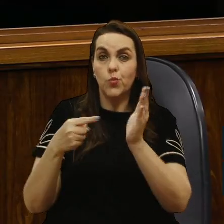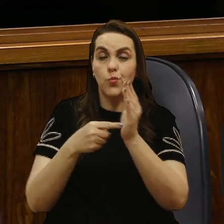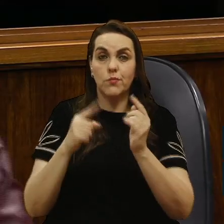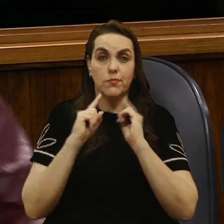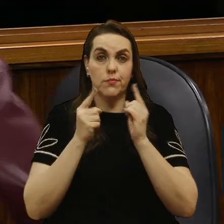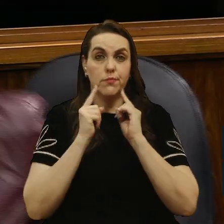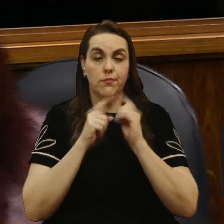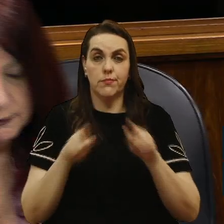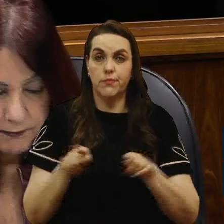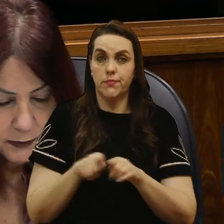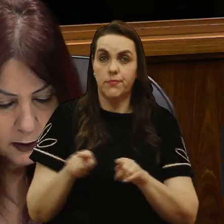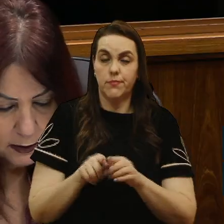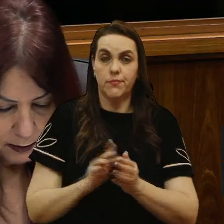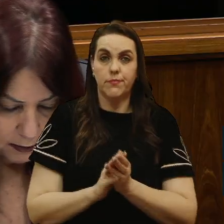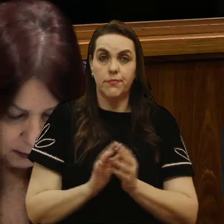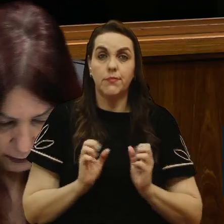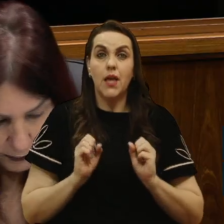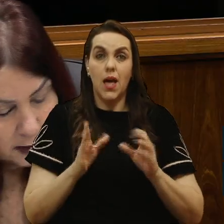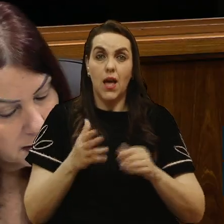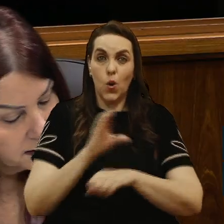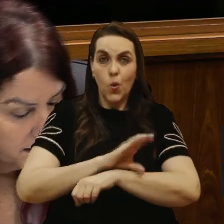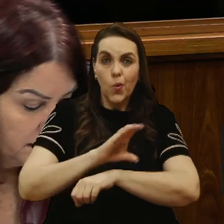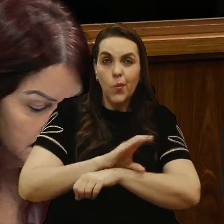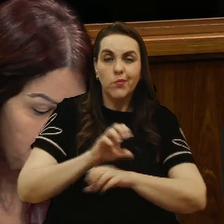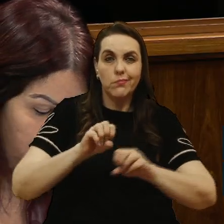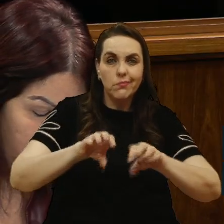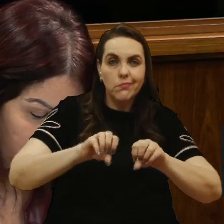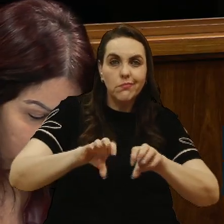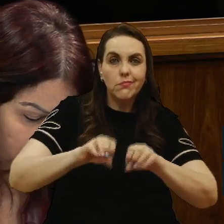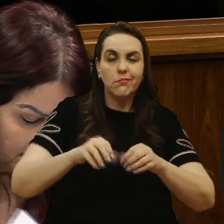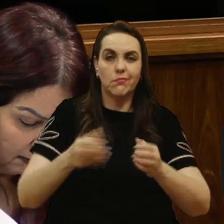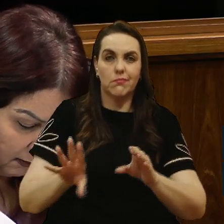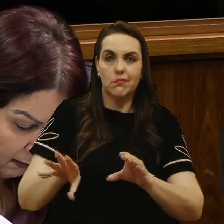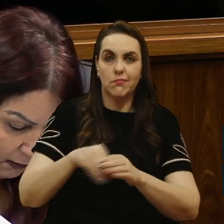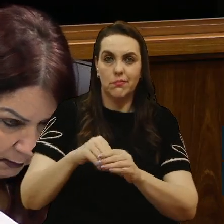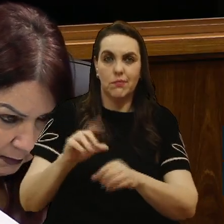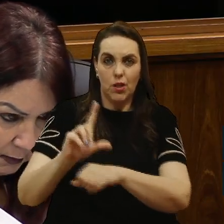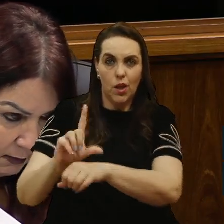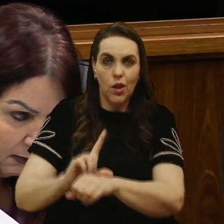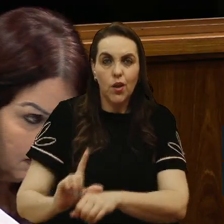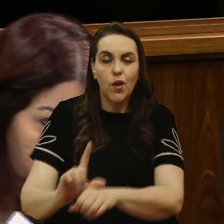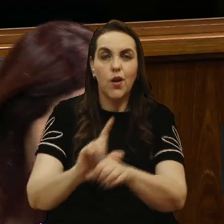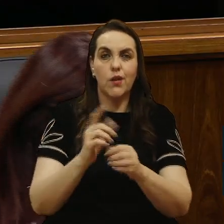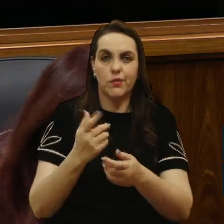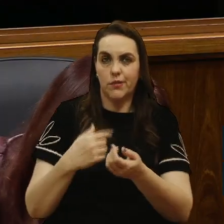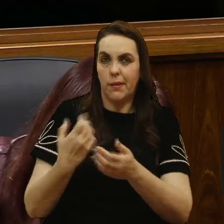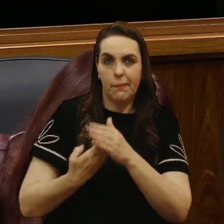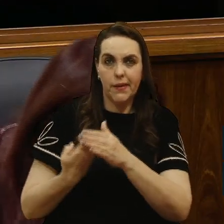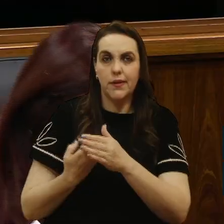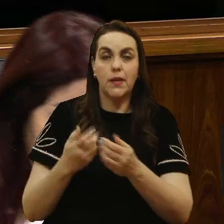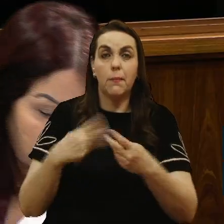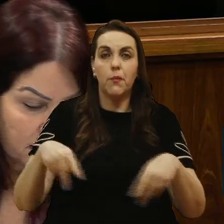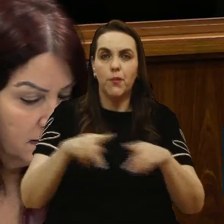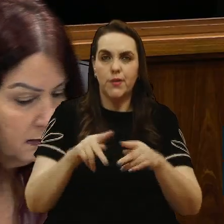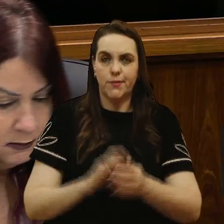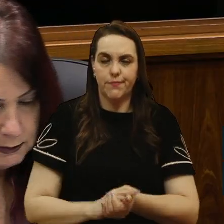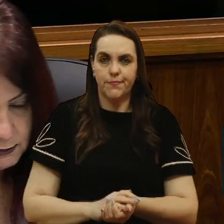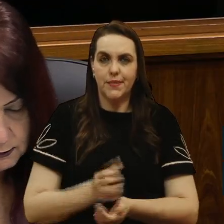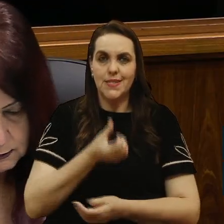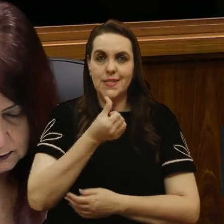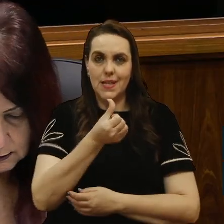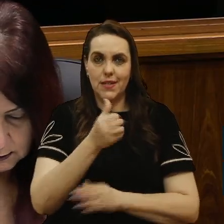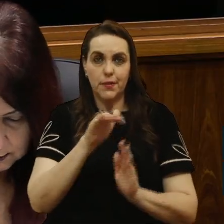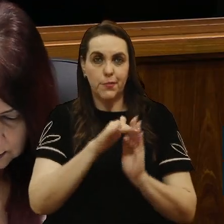apuradas, ações educativas promovidas junto aos estabelecimentos e à população. 6. Do programa Remédio em